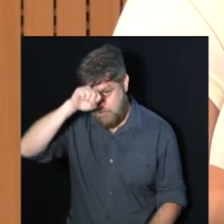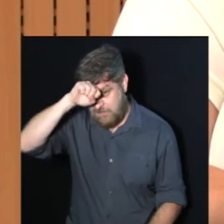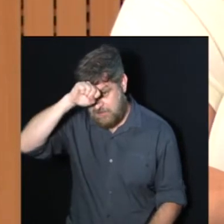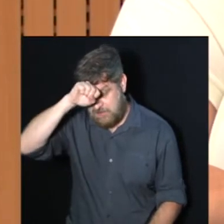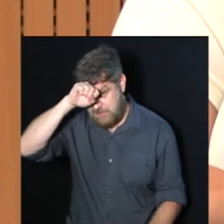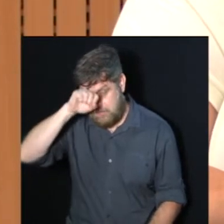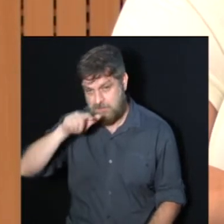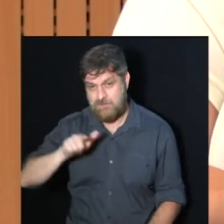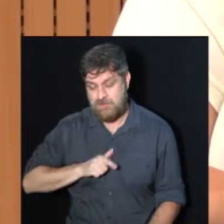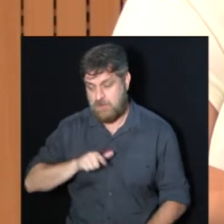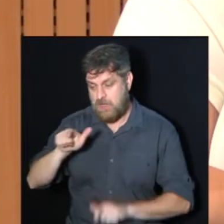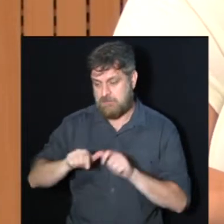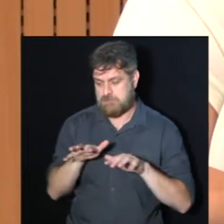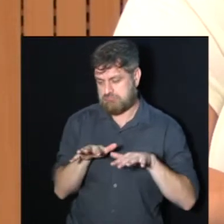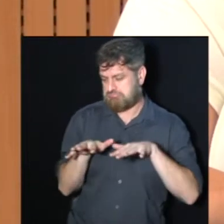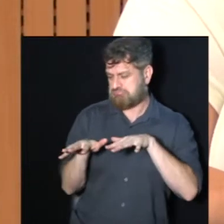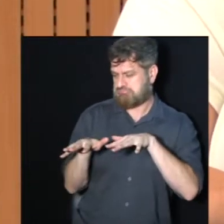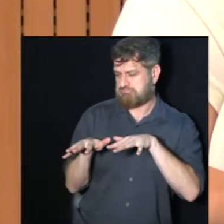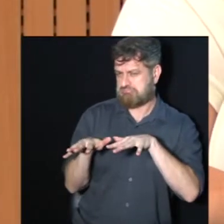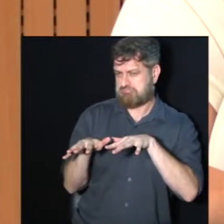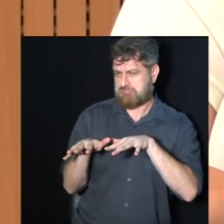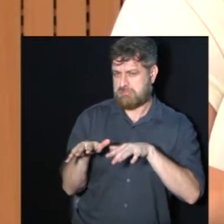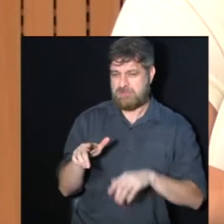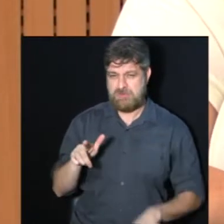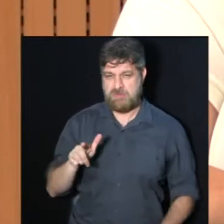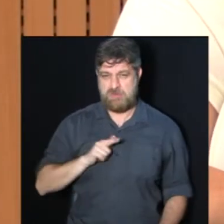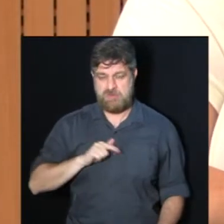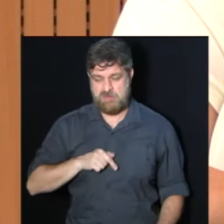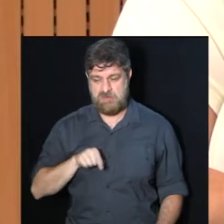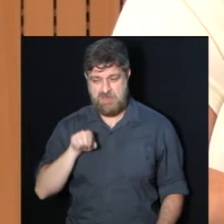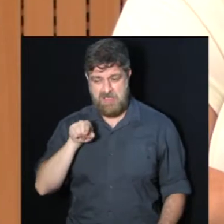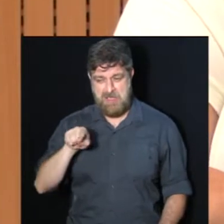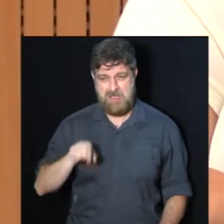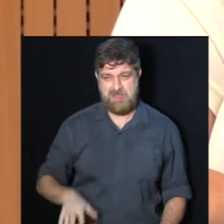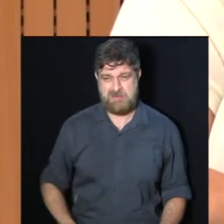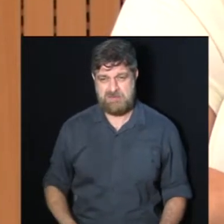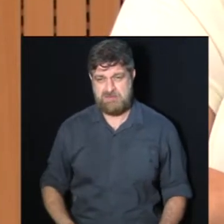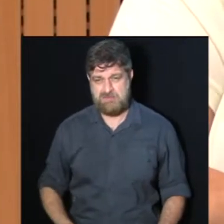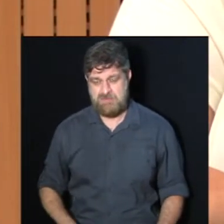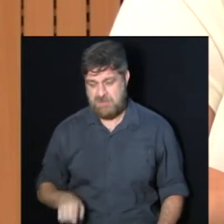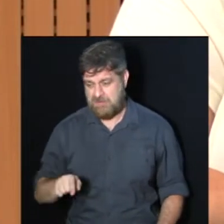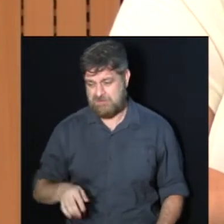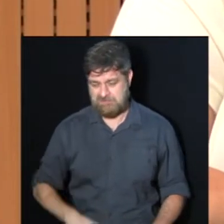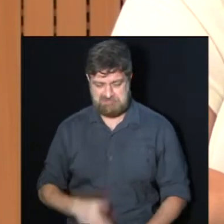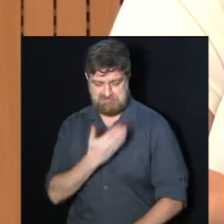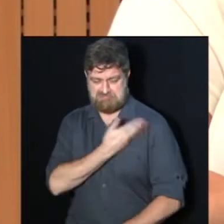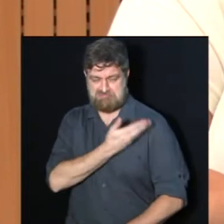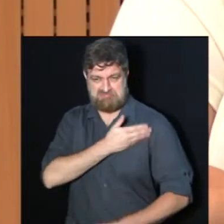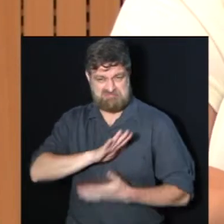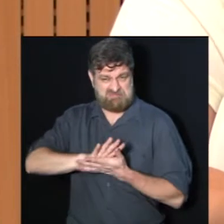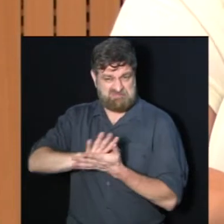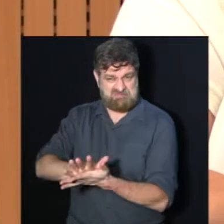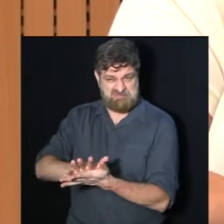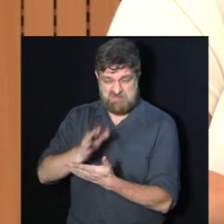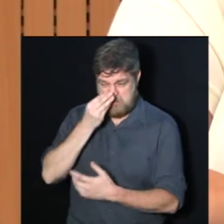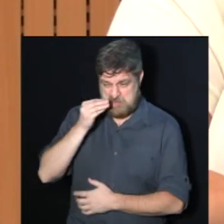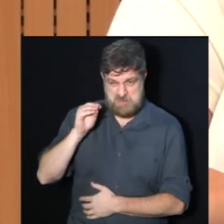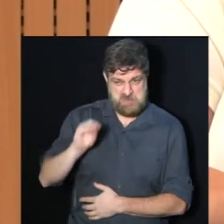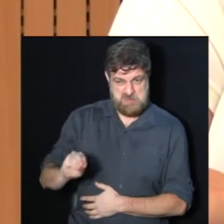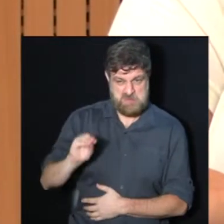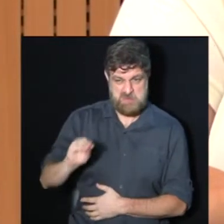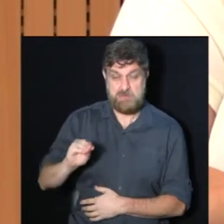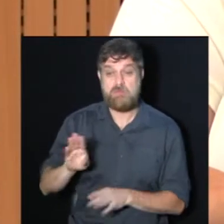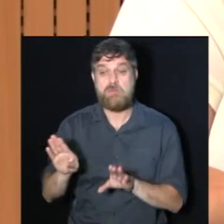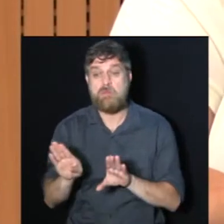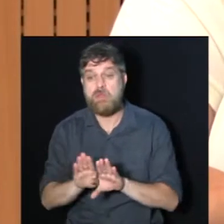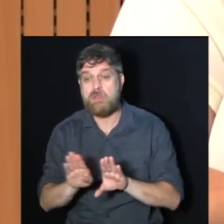quem não é umbandista, são as entidades que são discriminadas. Mas também, por